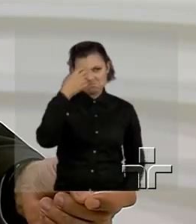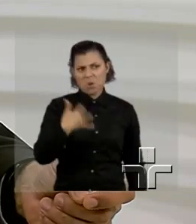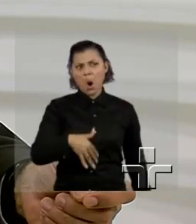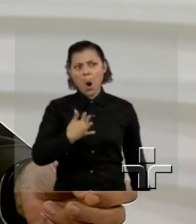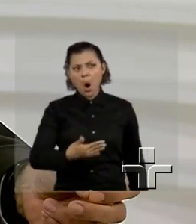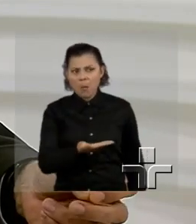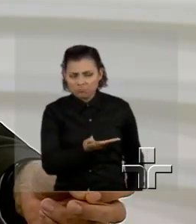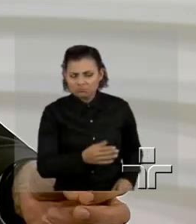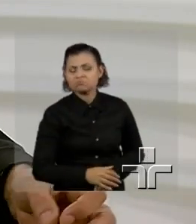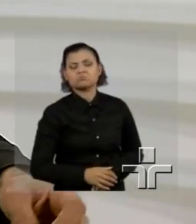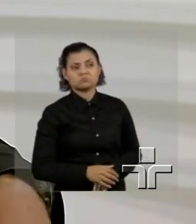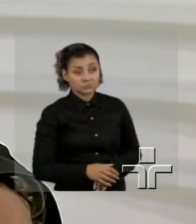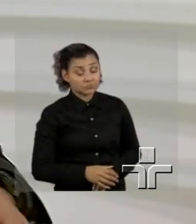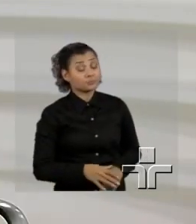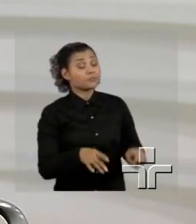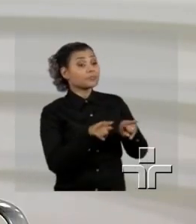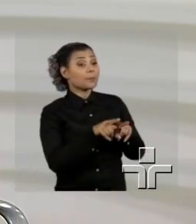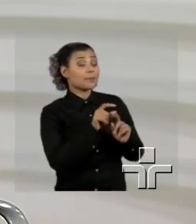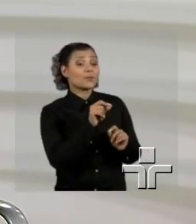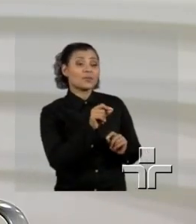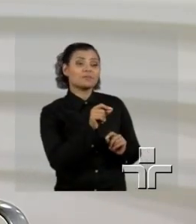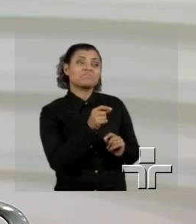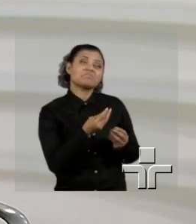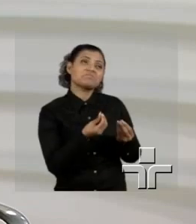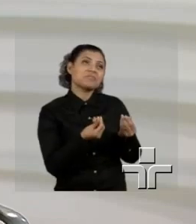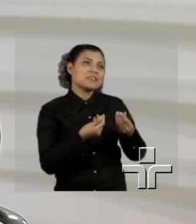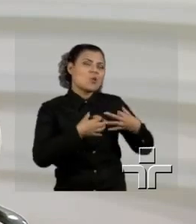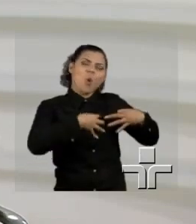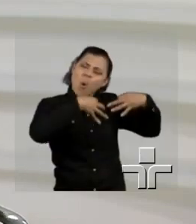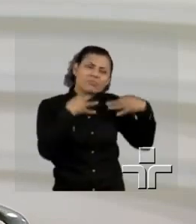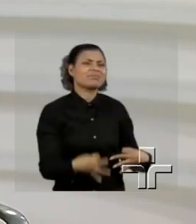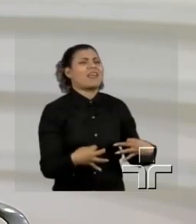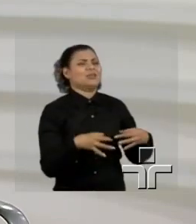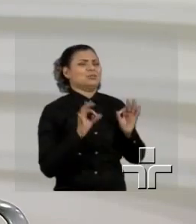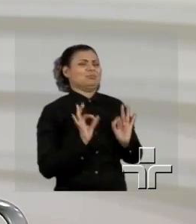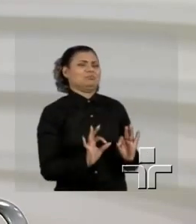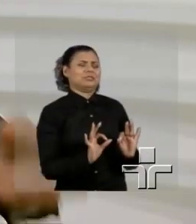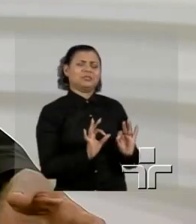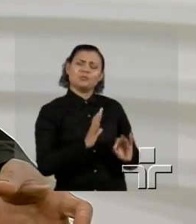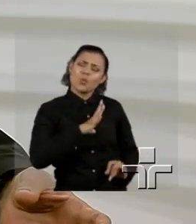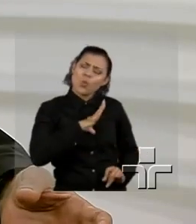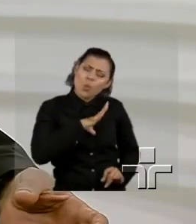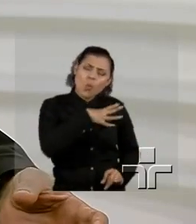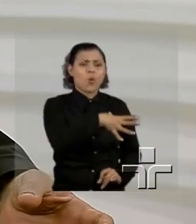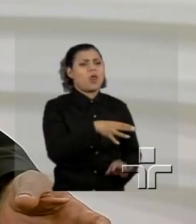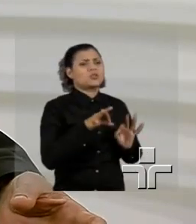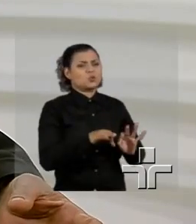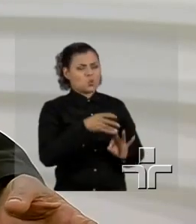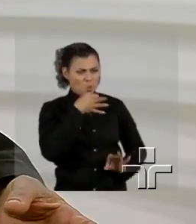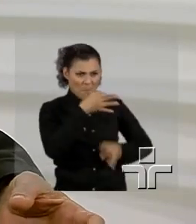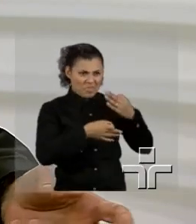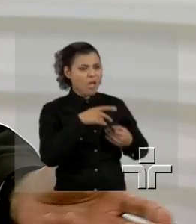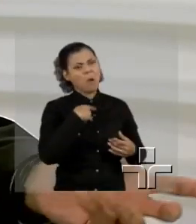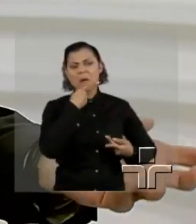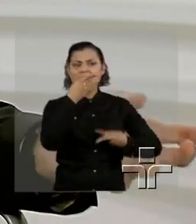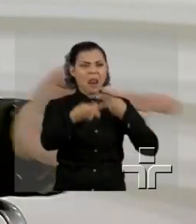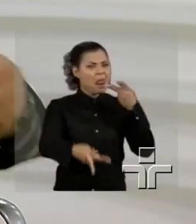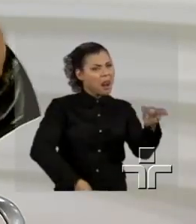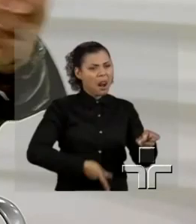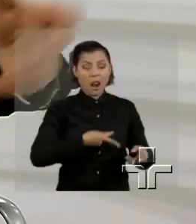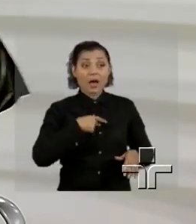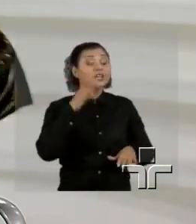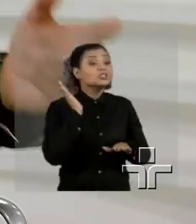tomar algumas posturas, né, que diminuam essa confrontação. O que acontece? Quando você tem essa